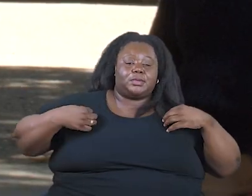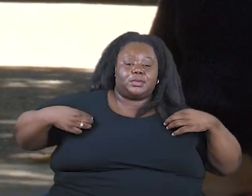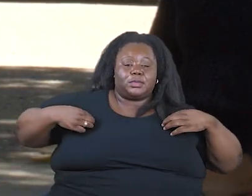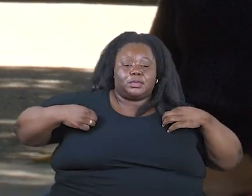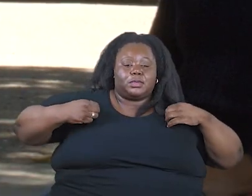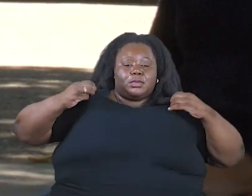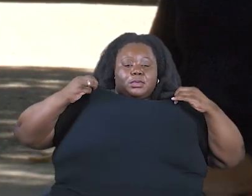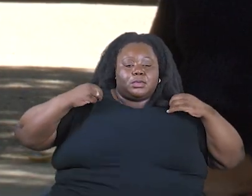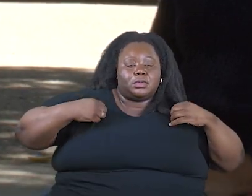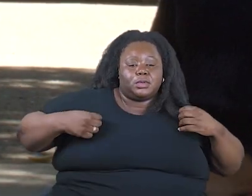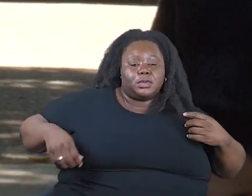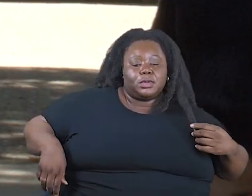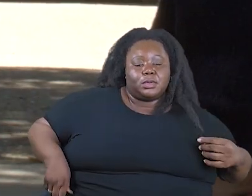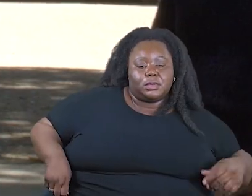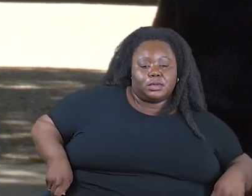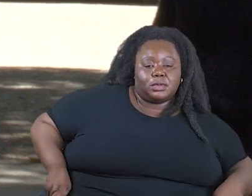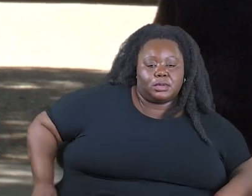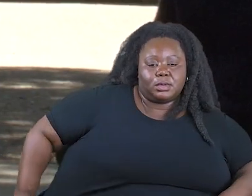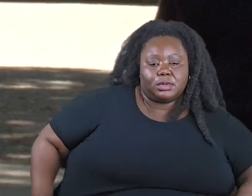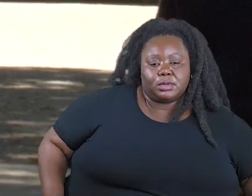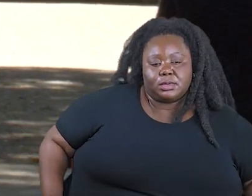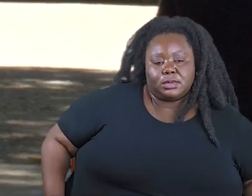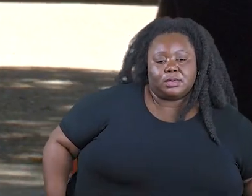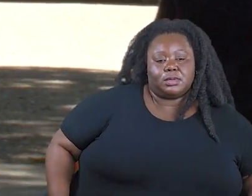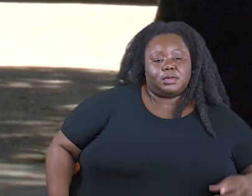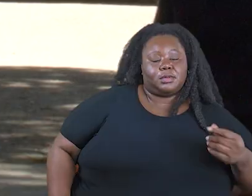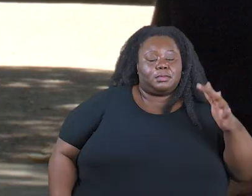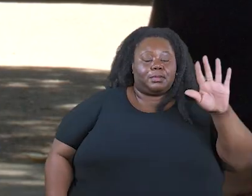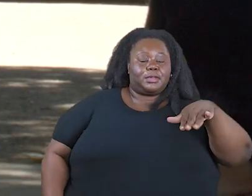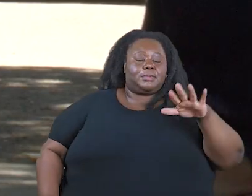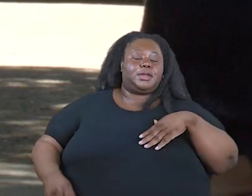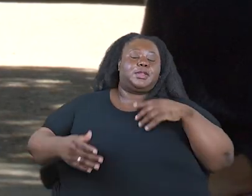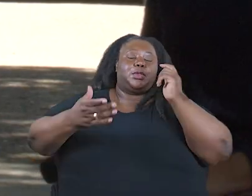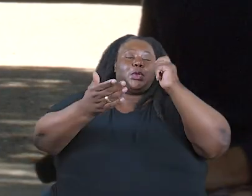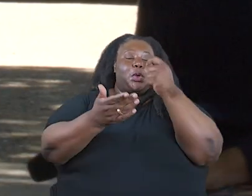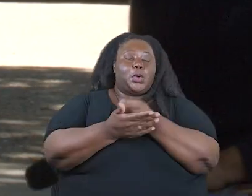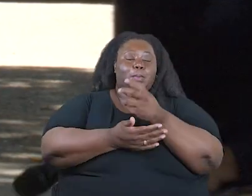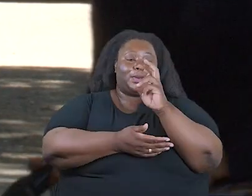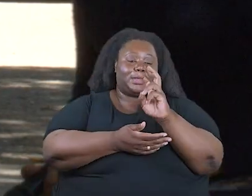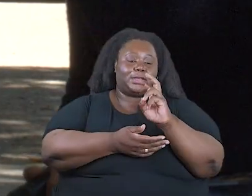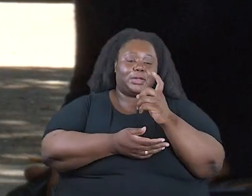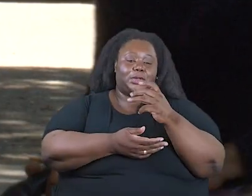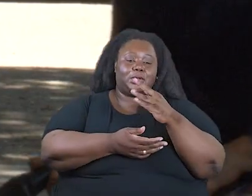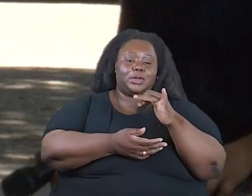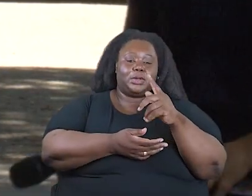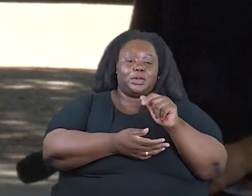facsímile, aí saiu mais barato eu comprar 5 cópias.